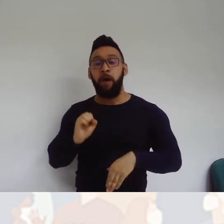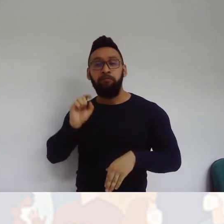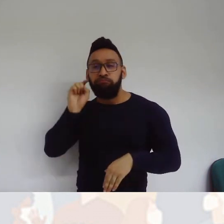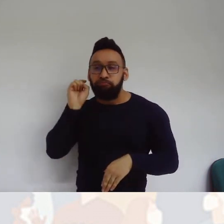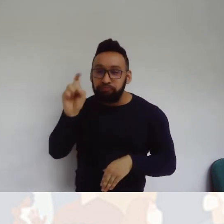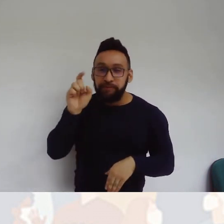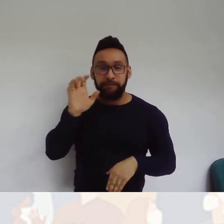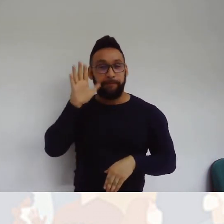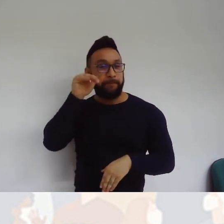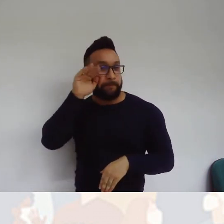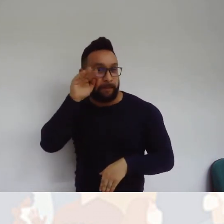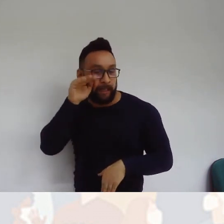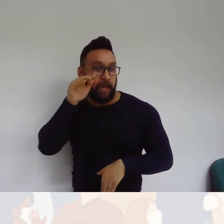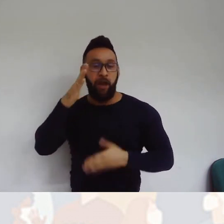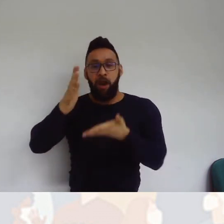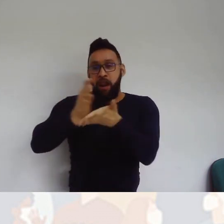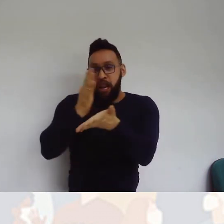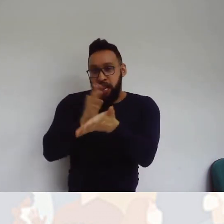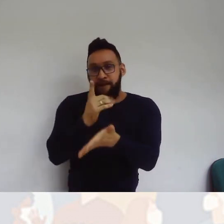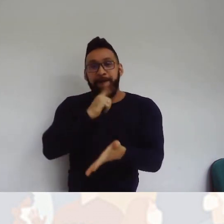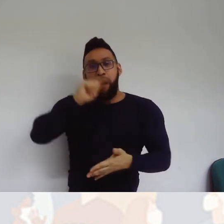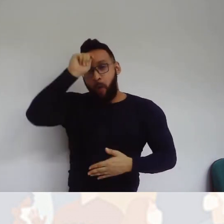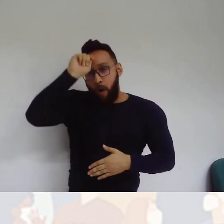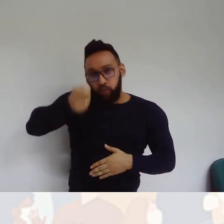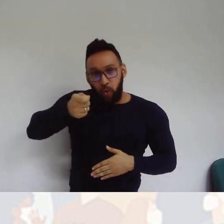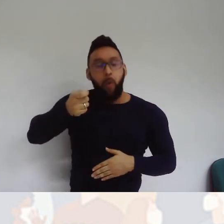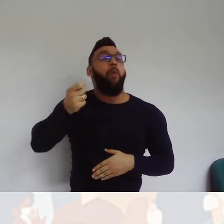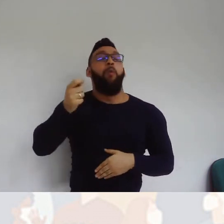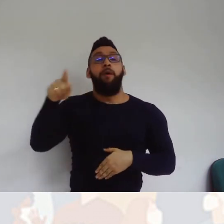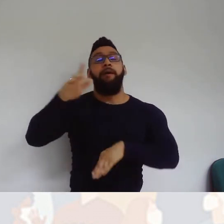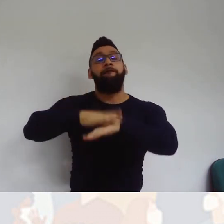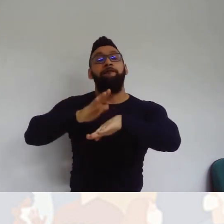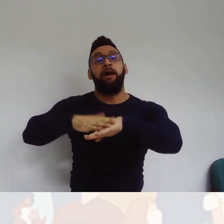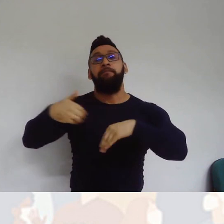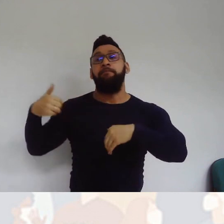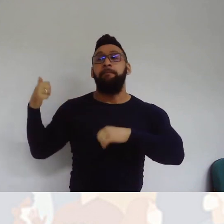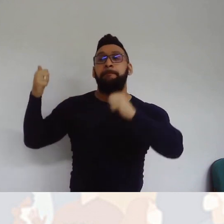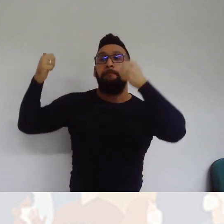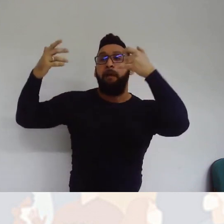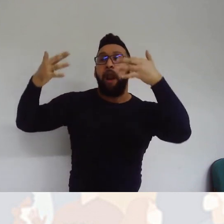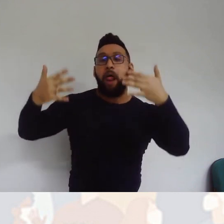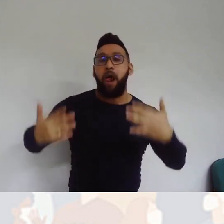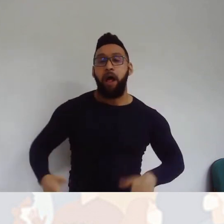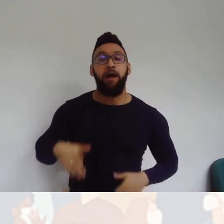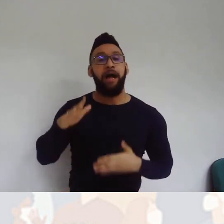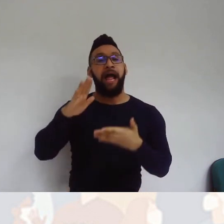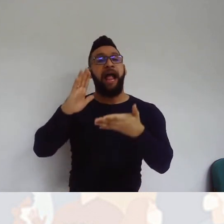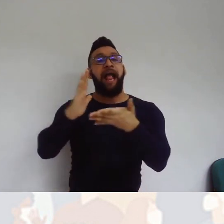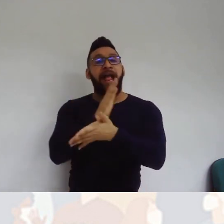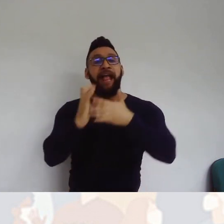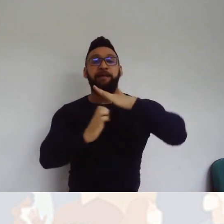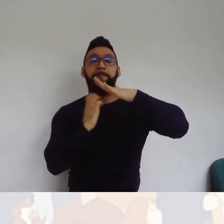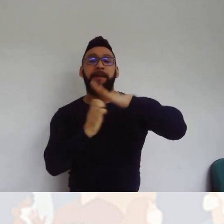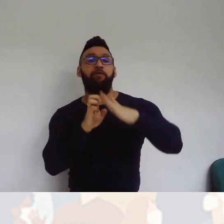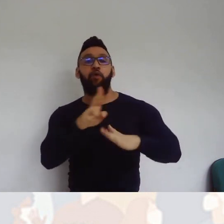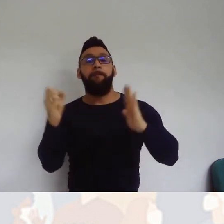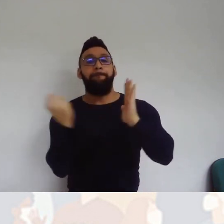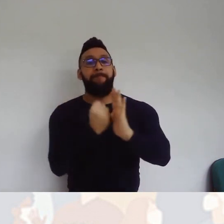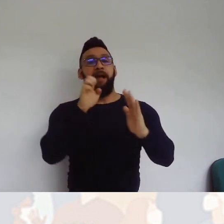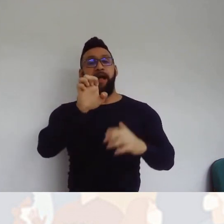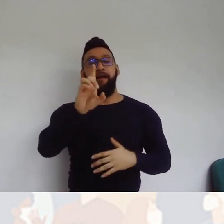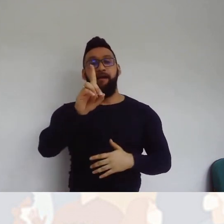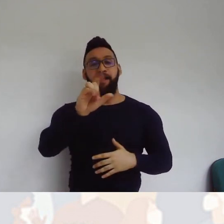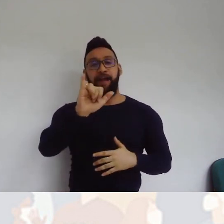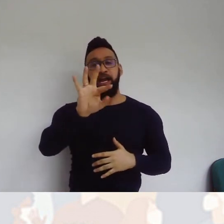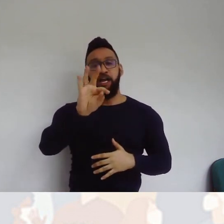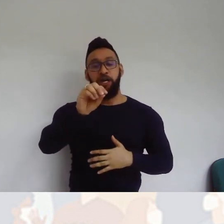esses livros, ou ver o autor apresentando a sua obra, né, indicando qual é a editora. E eu gostaria de